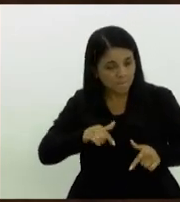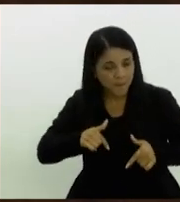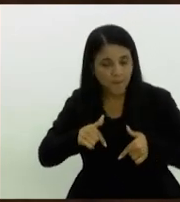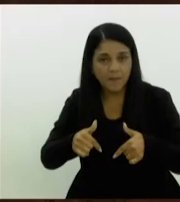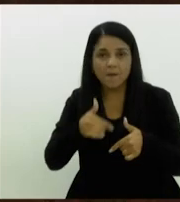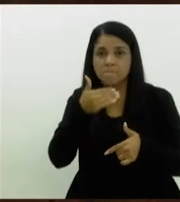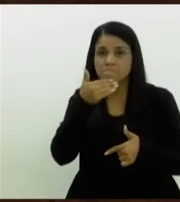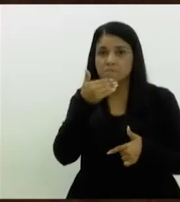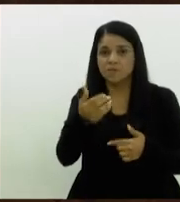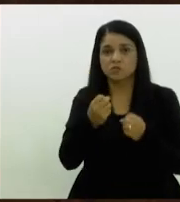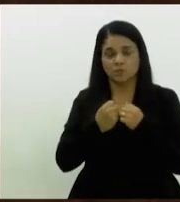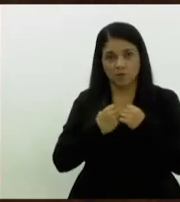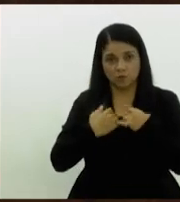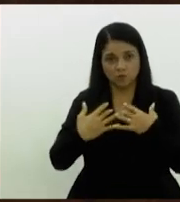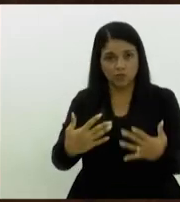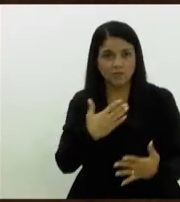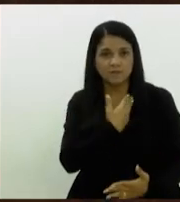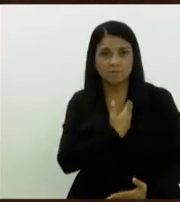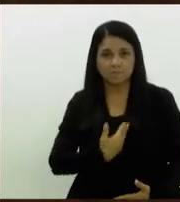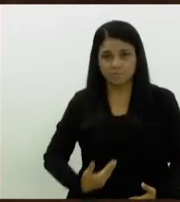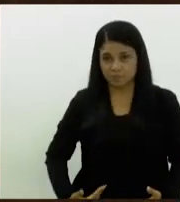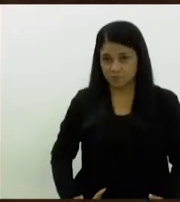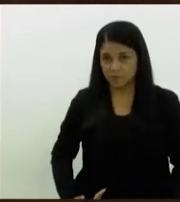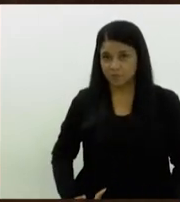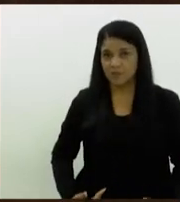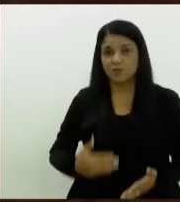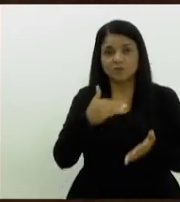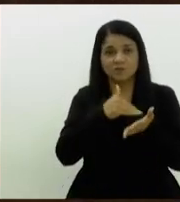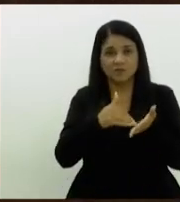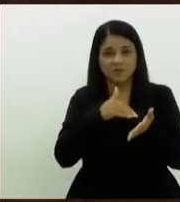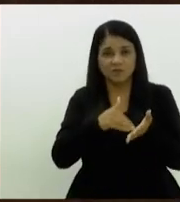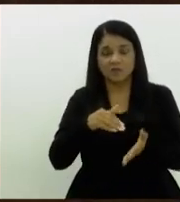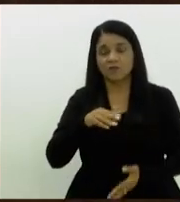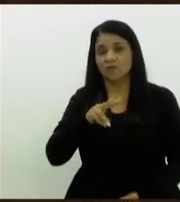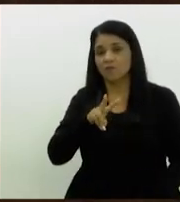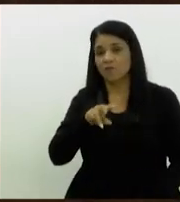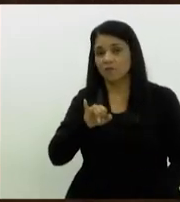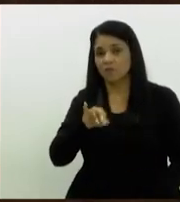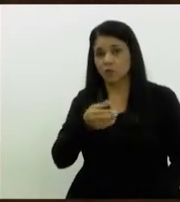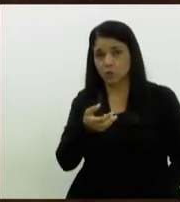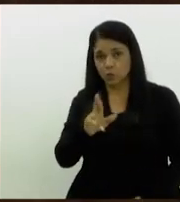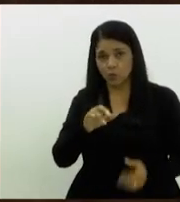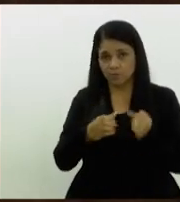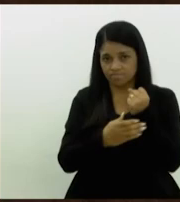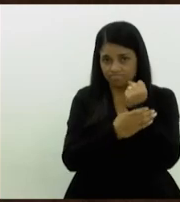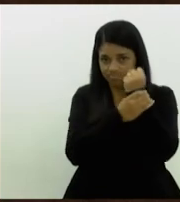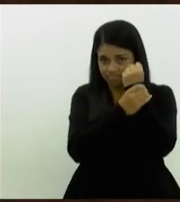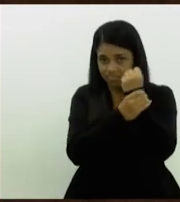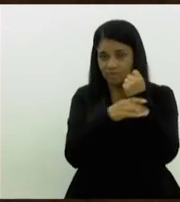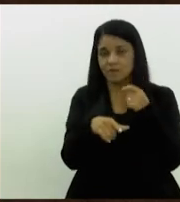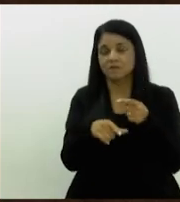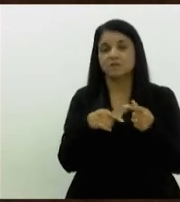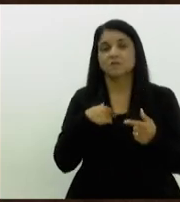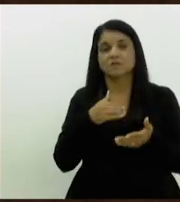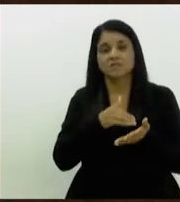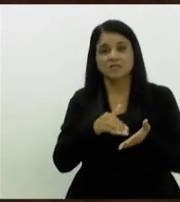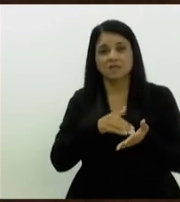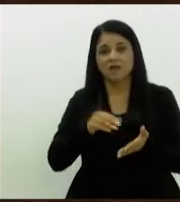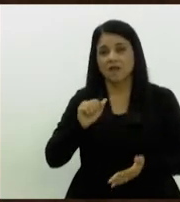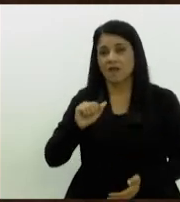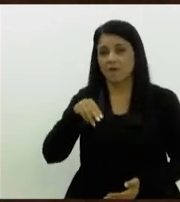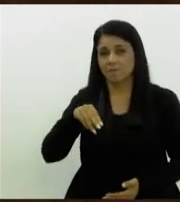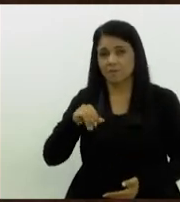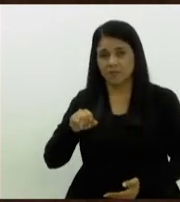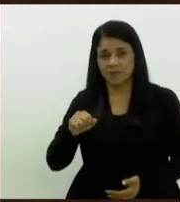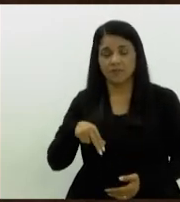pedindo uma audiência pública, uma audiência com o secretário Vitor, com o secretário Amin, com o secretário Coronel